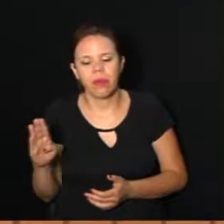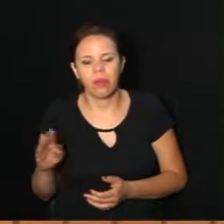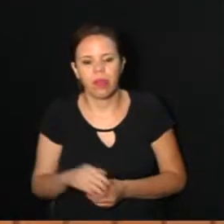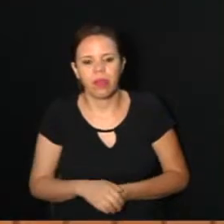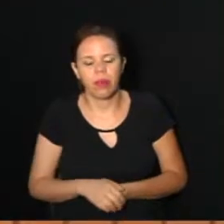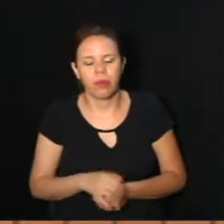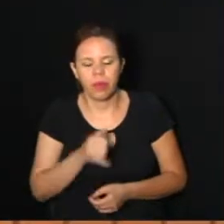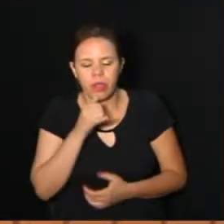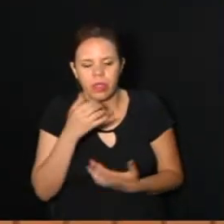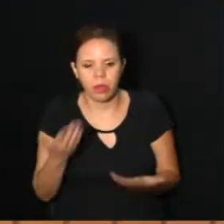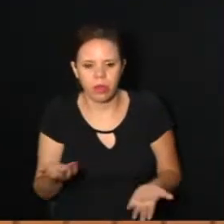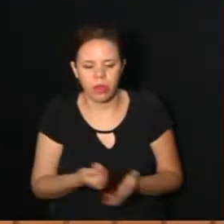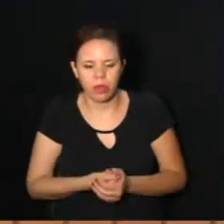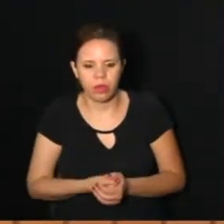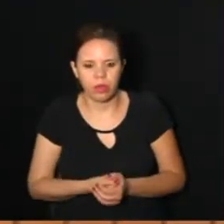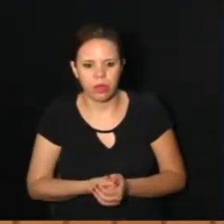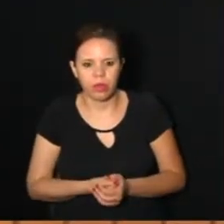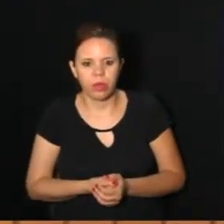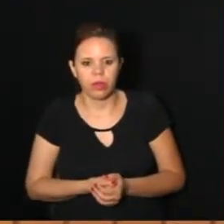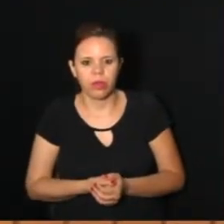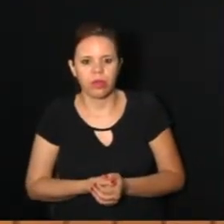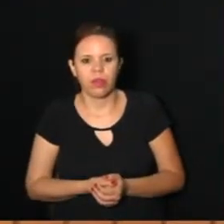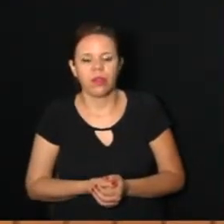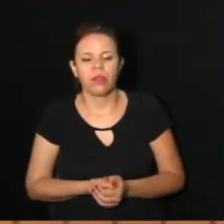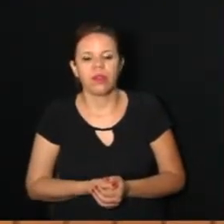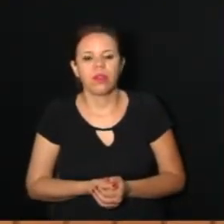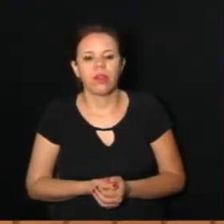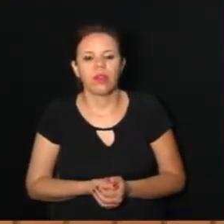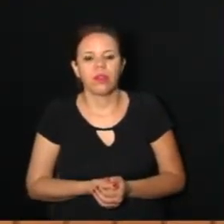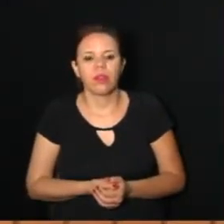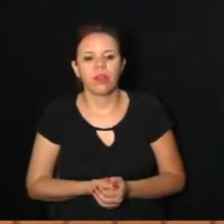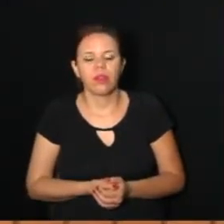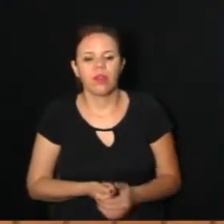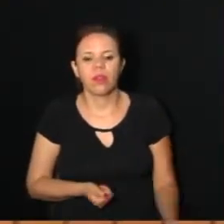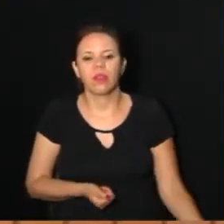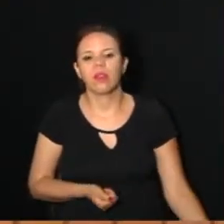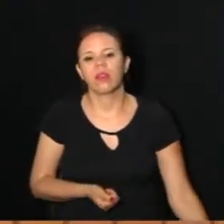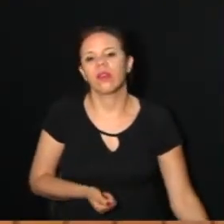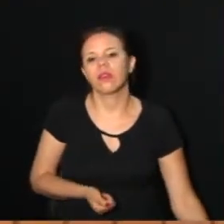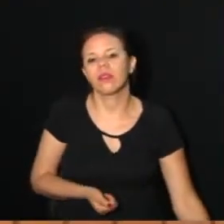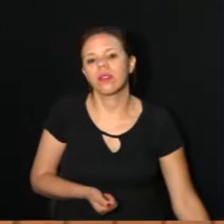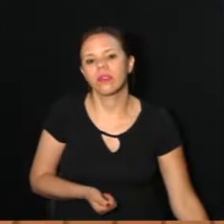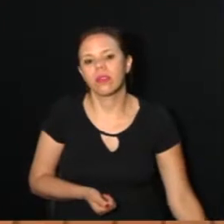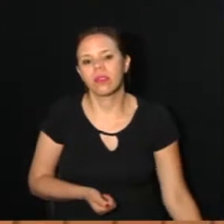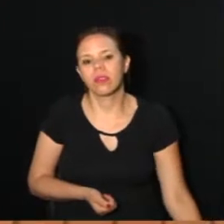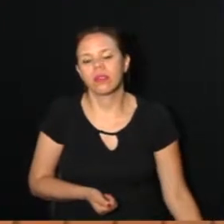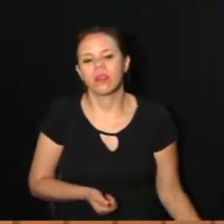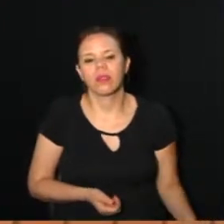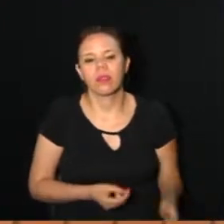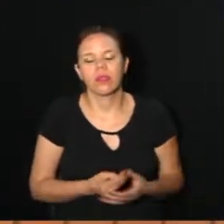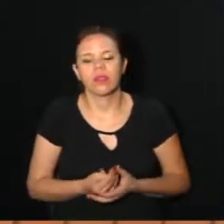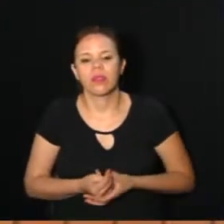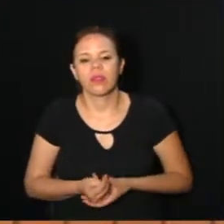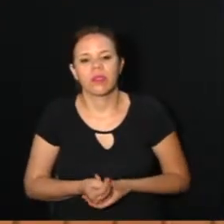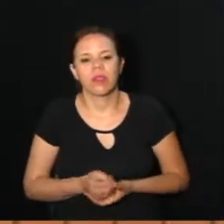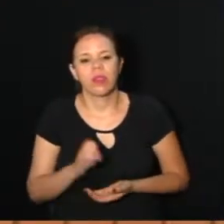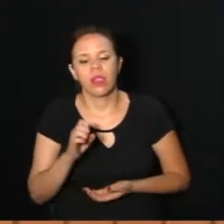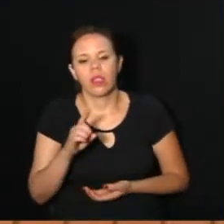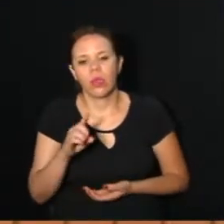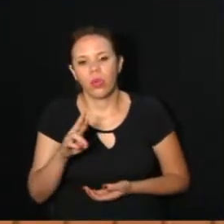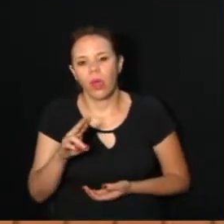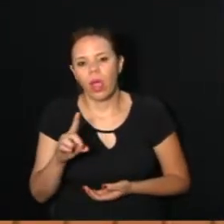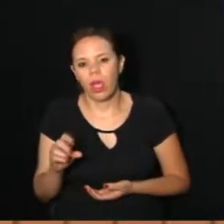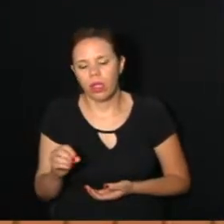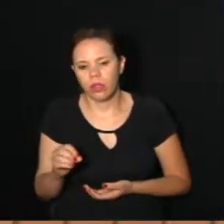Com relação ao Eduardo comentou, né, Eduardo? Olha, eu vou verificar,